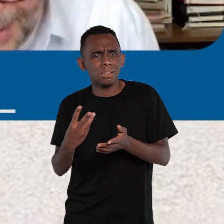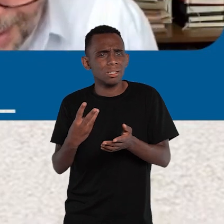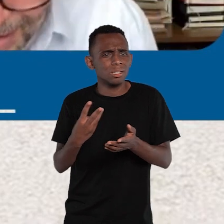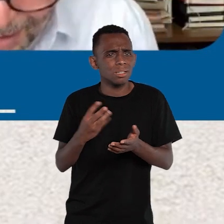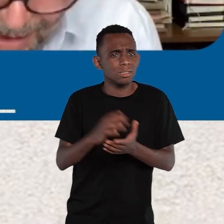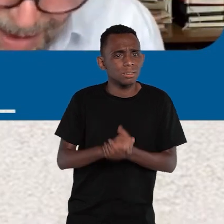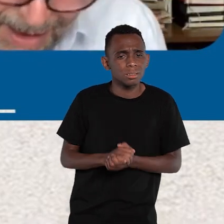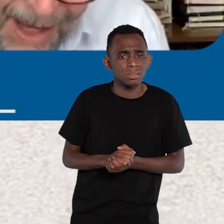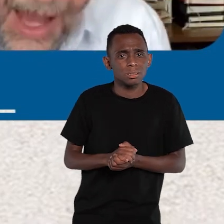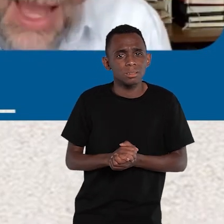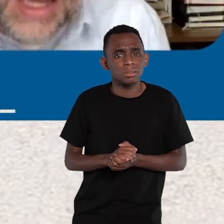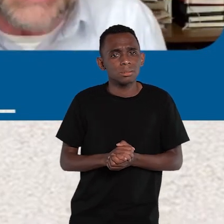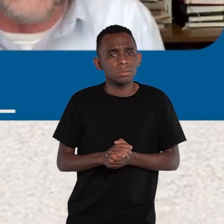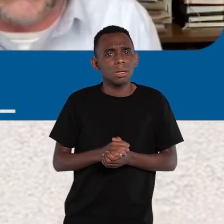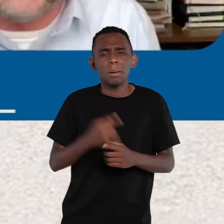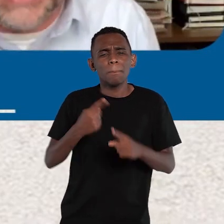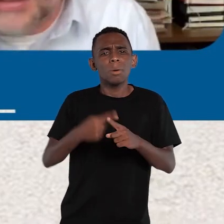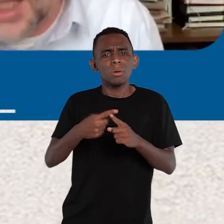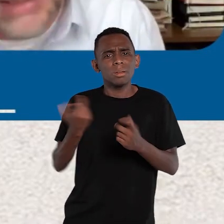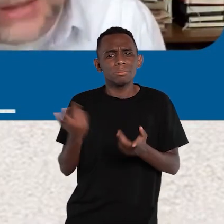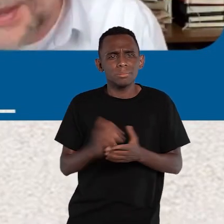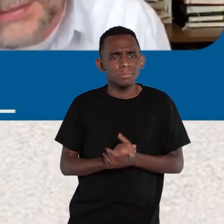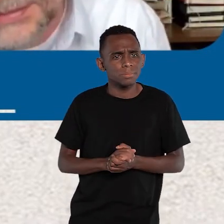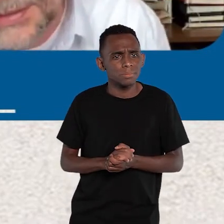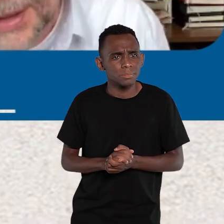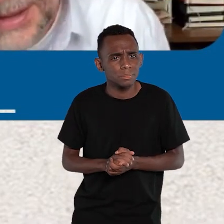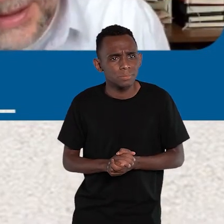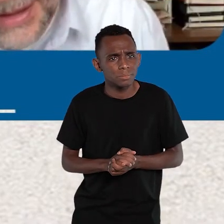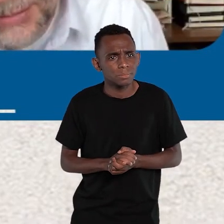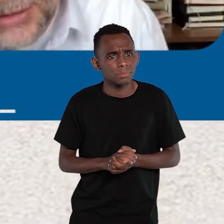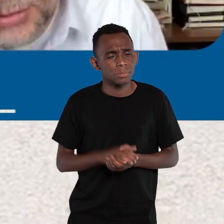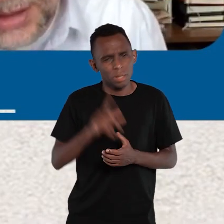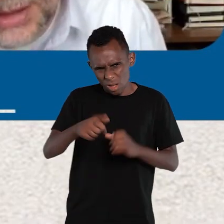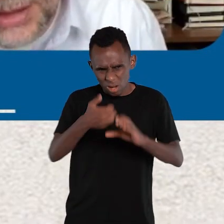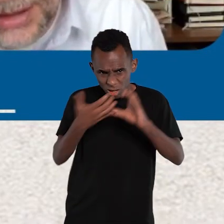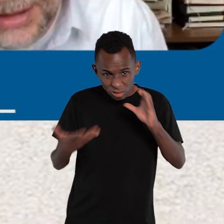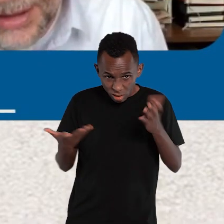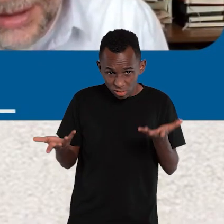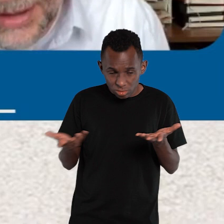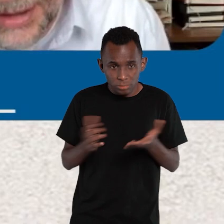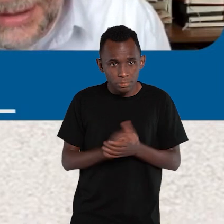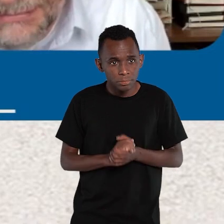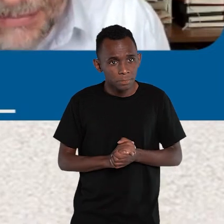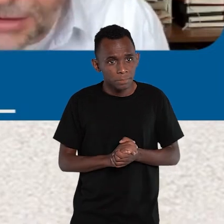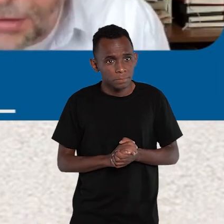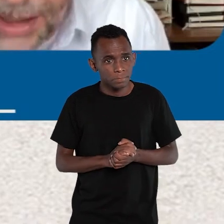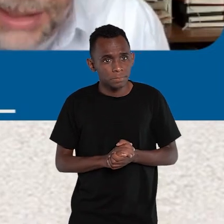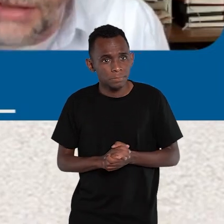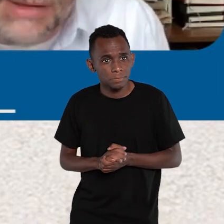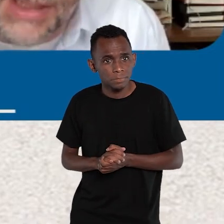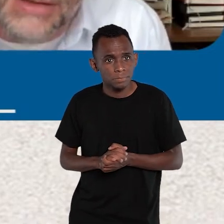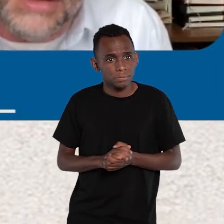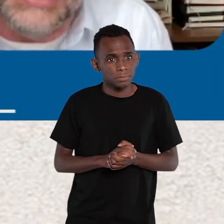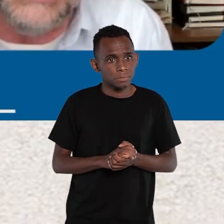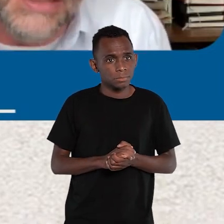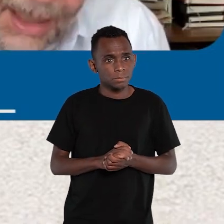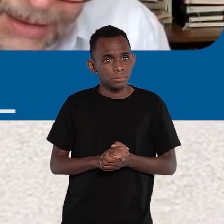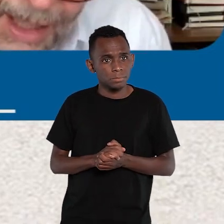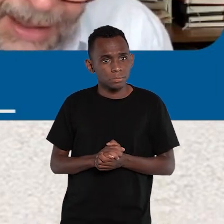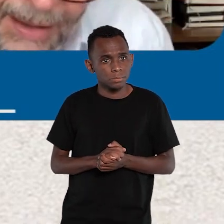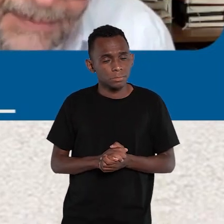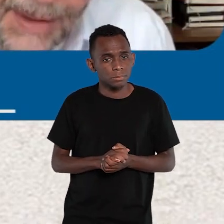3, números com... essas partes. Não, isso aí eu acho um estilo, que... digamos assim, só, né? Só ali não é uma...